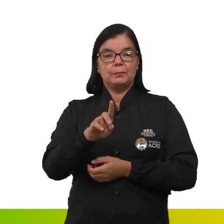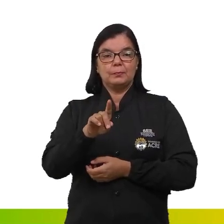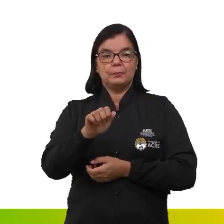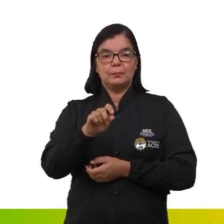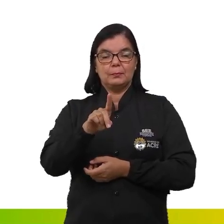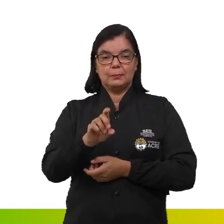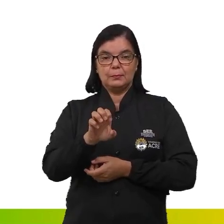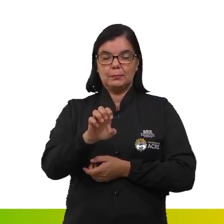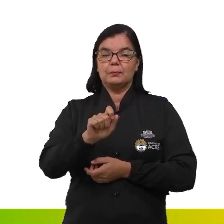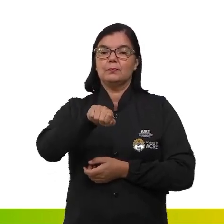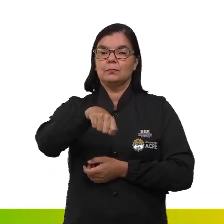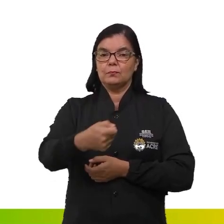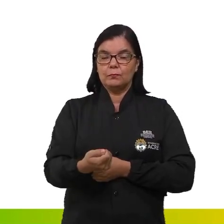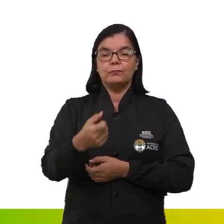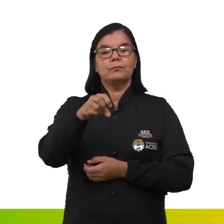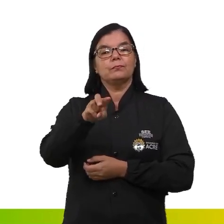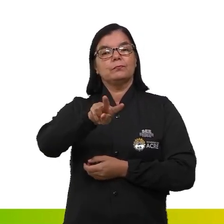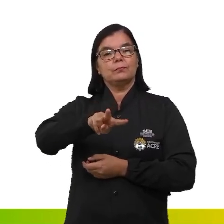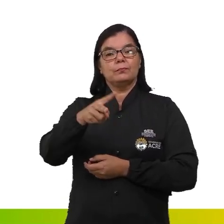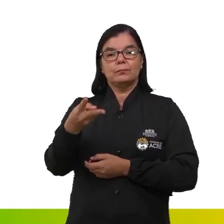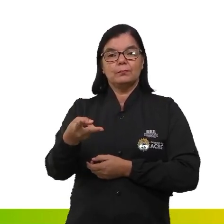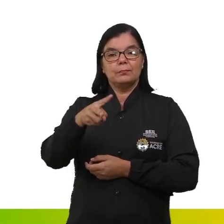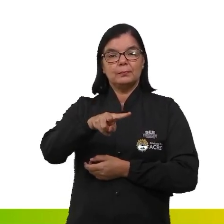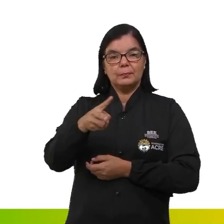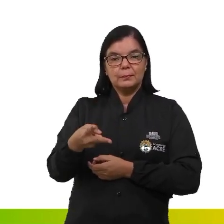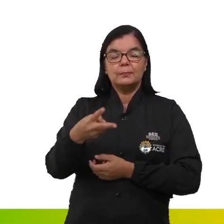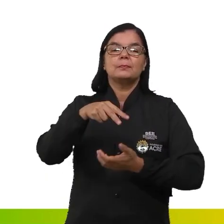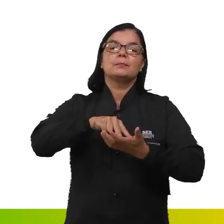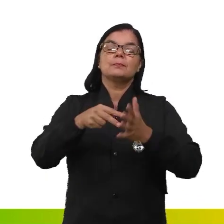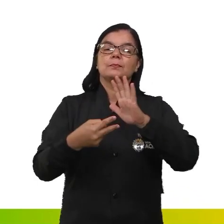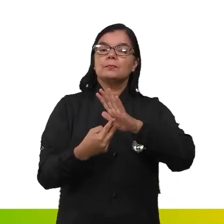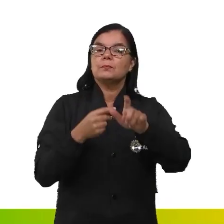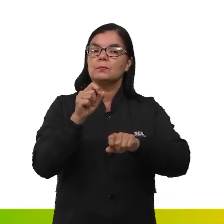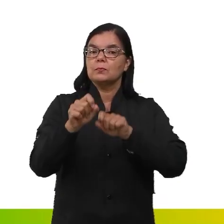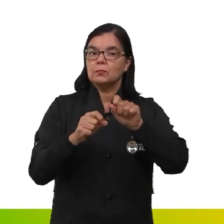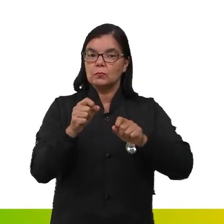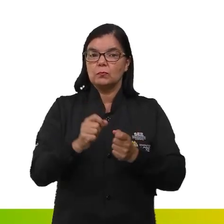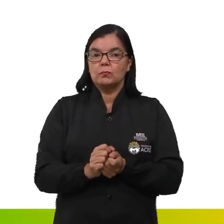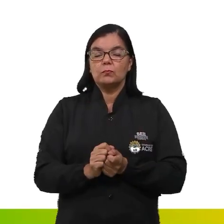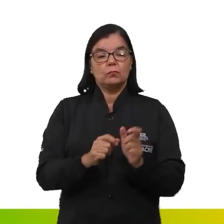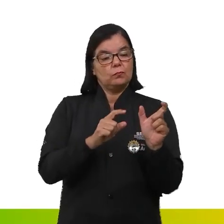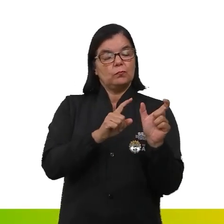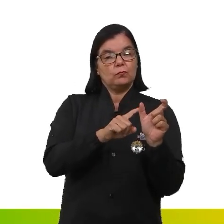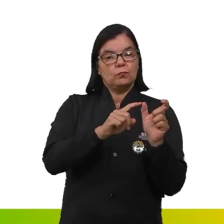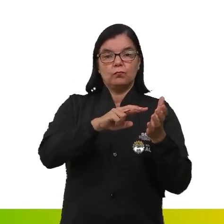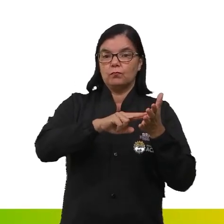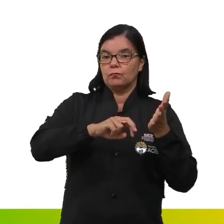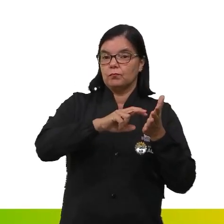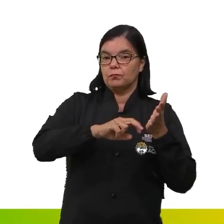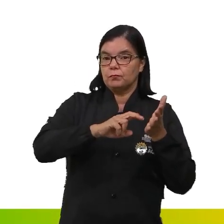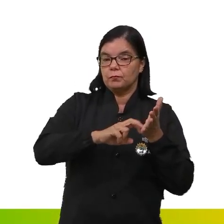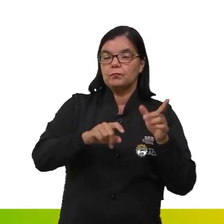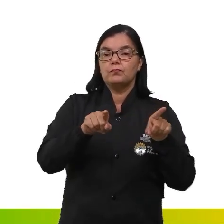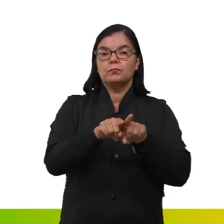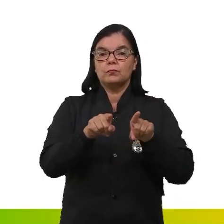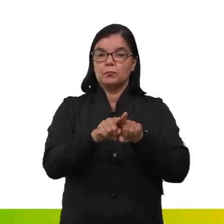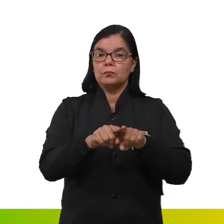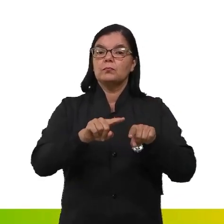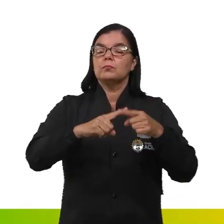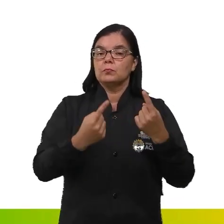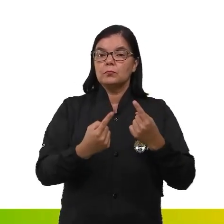a ambiguidade? A ambiguidade, ela vai acontecer quando o mesmo vocábulo ou expressão pode